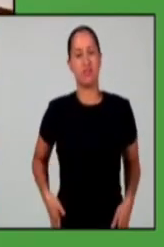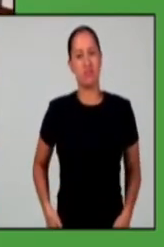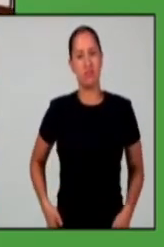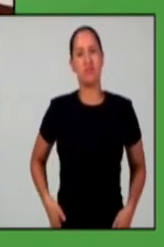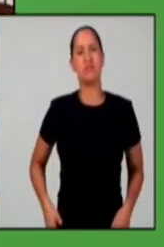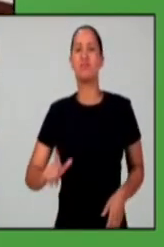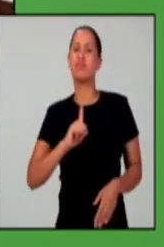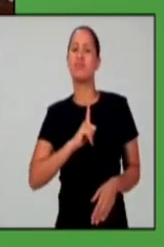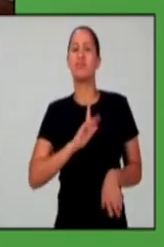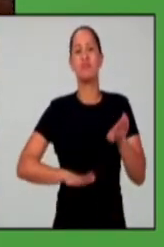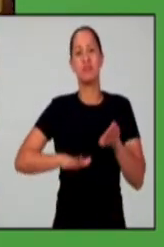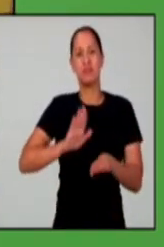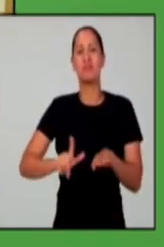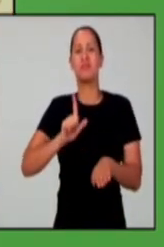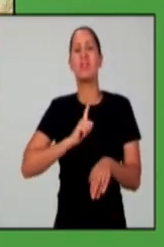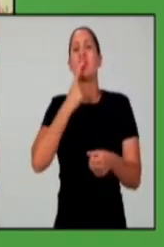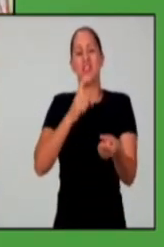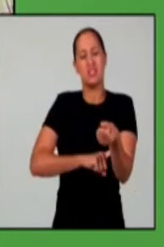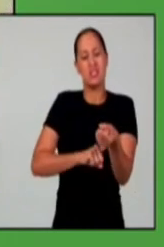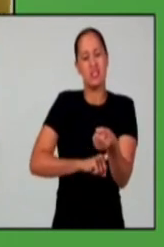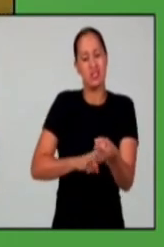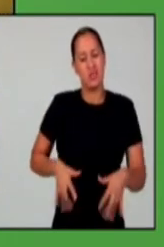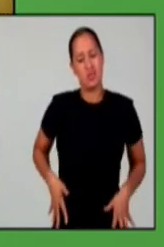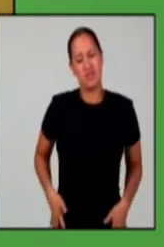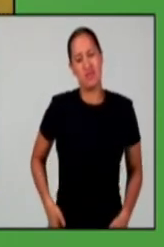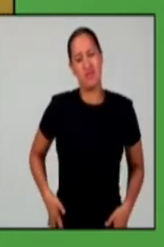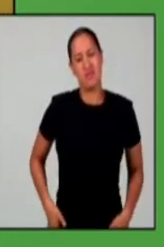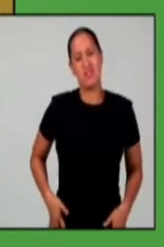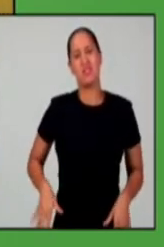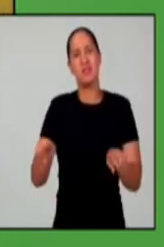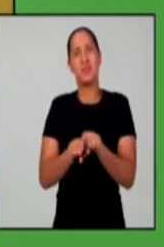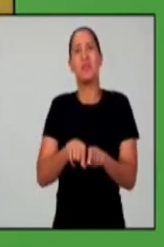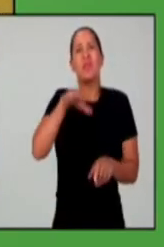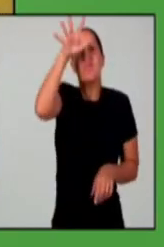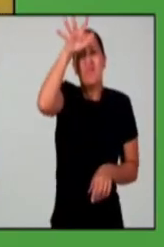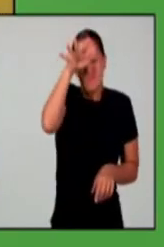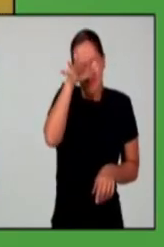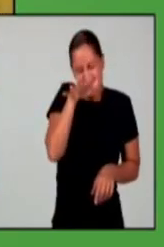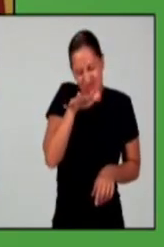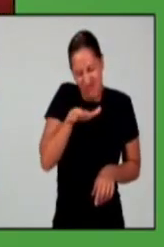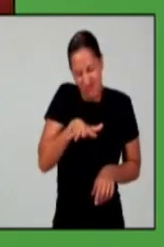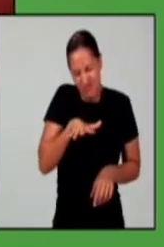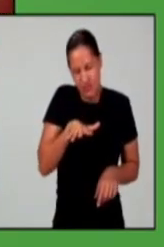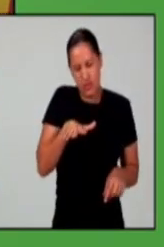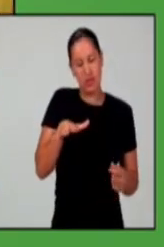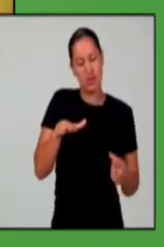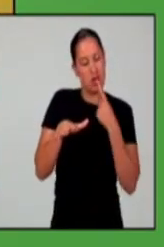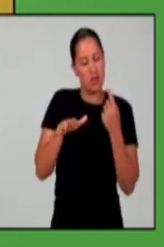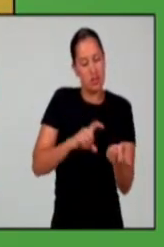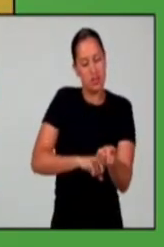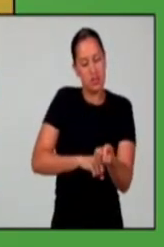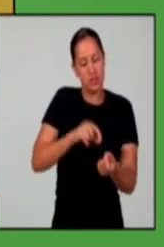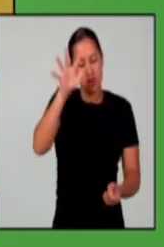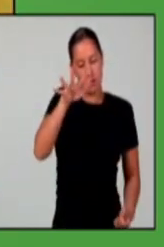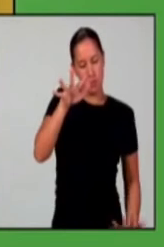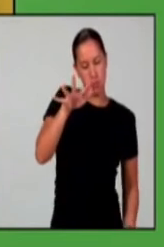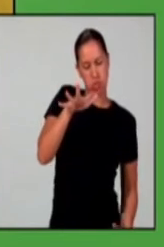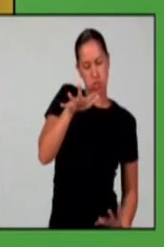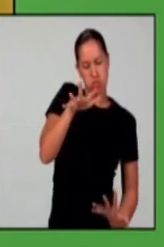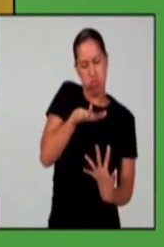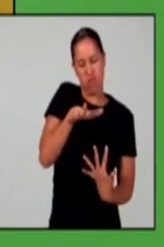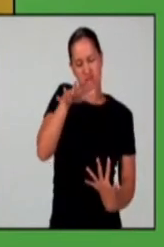nas pernas, pode ocorrer o acúmulo de sangue nesses vasos. A força da gravidade age de modos diferentes no transporte de